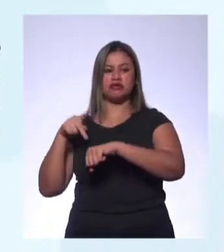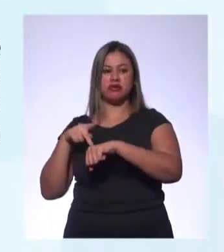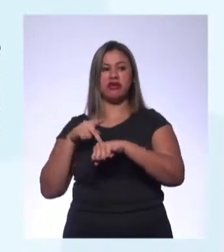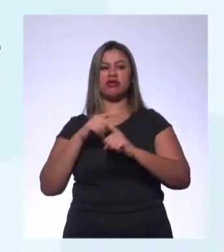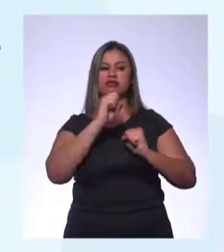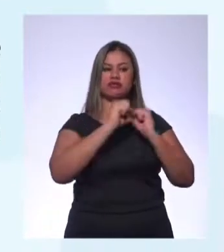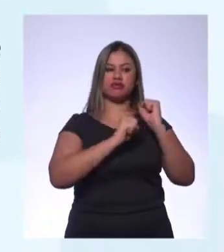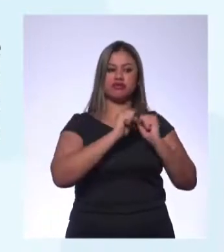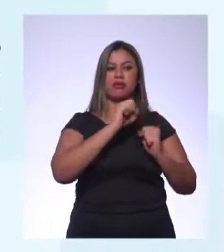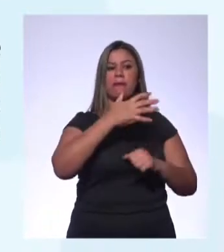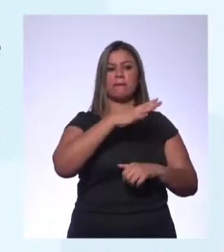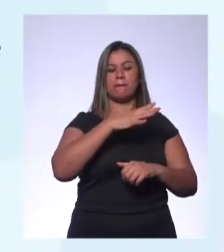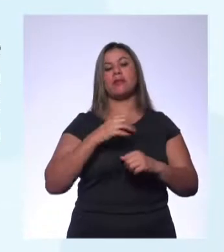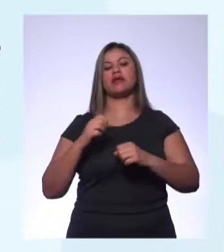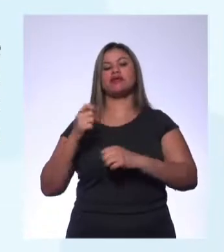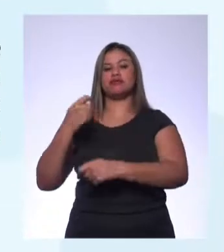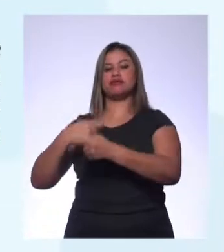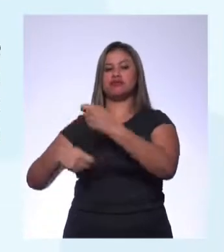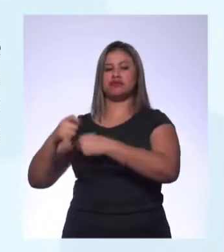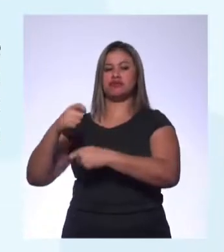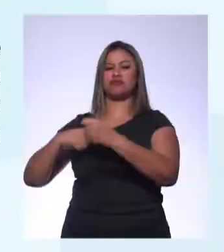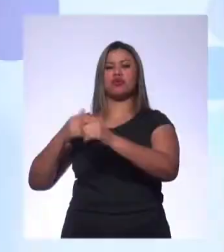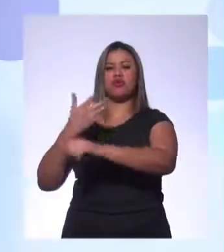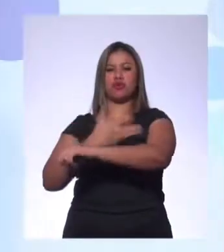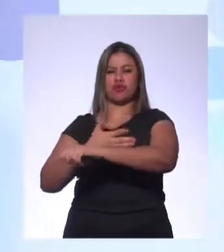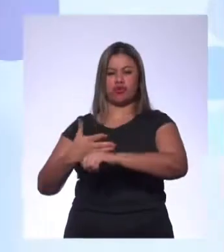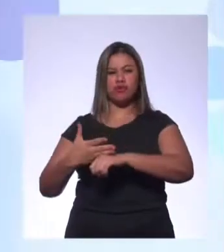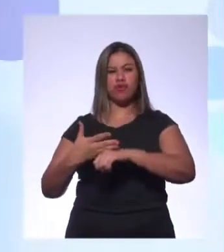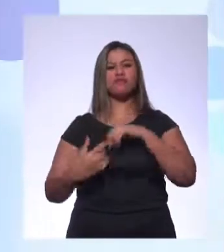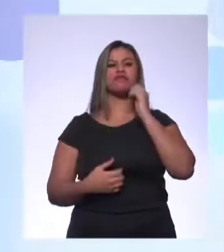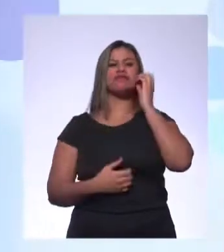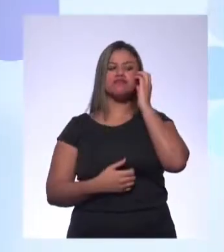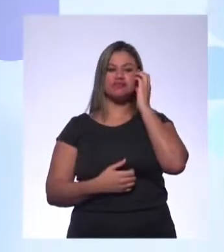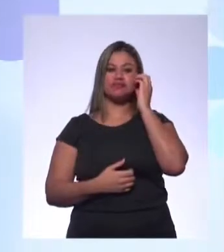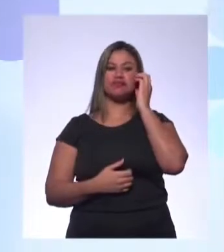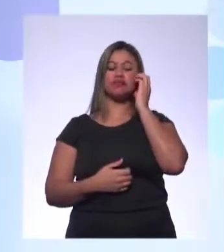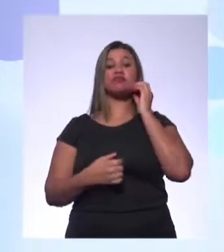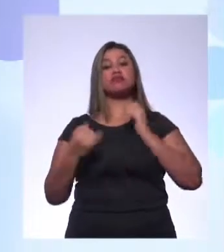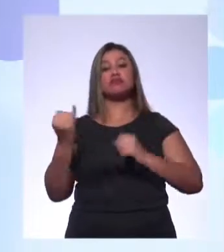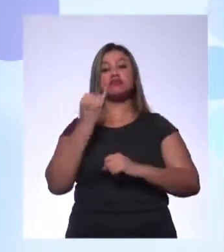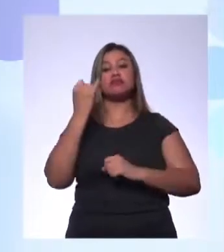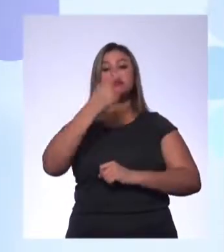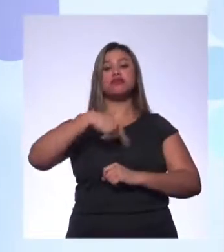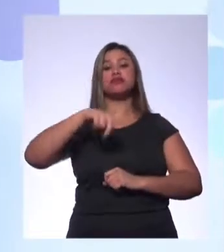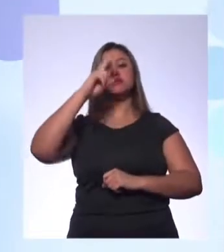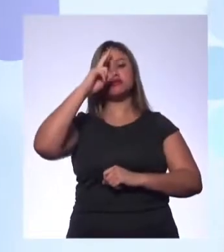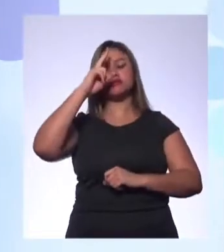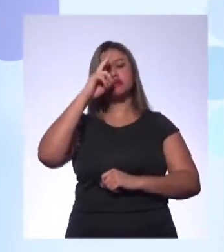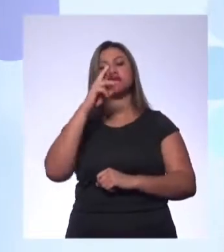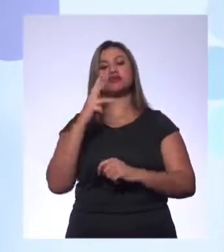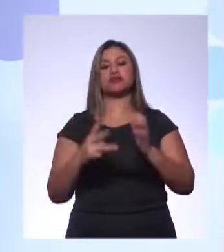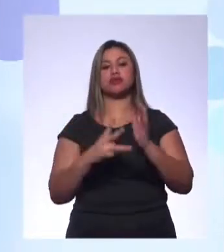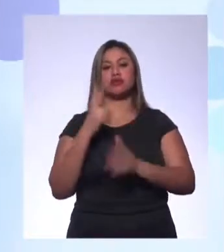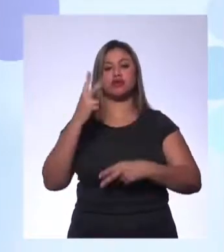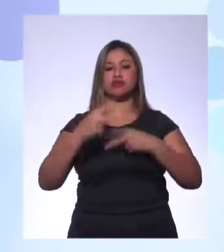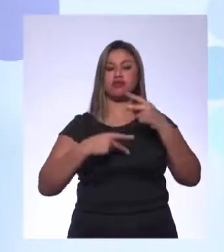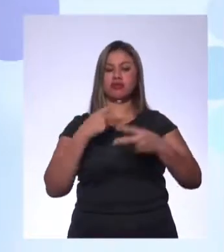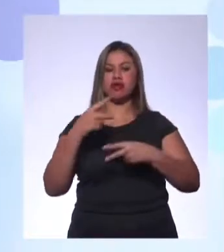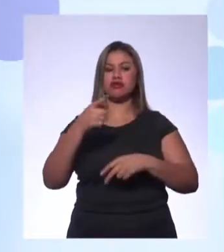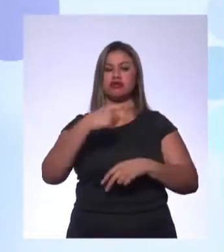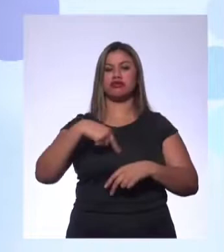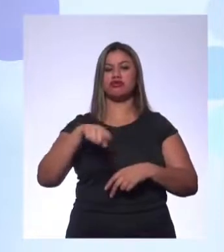parcialmente industrializados e os de economia tradicional. E é importante, claro, lembrar que nesse terceiro bimestre que